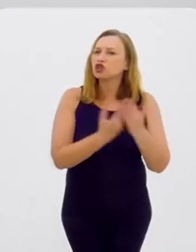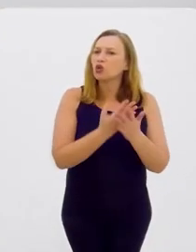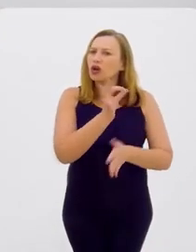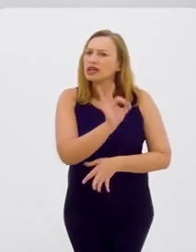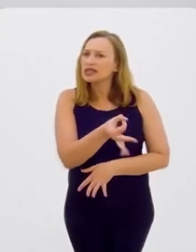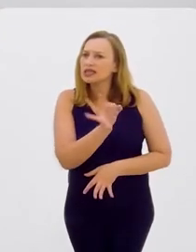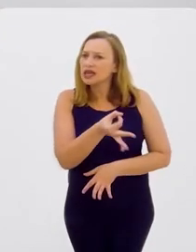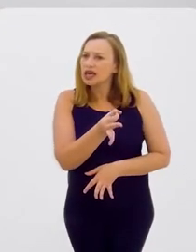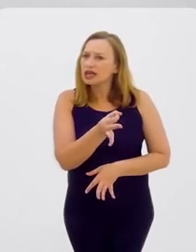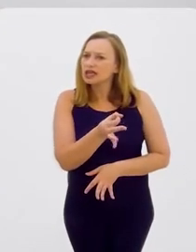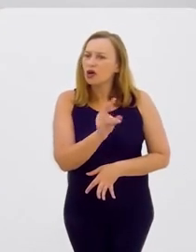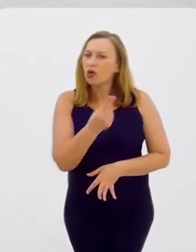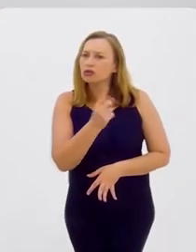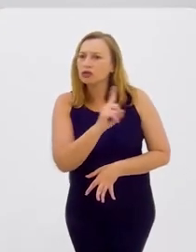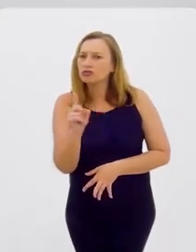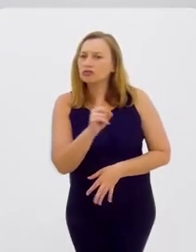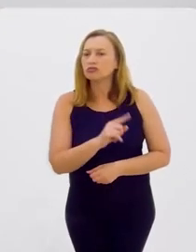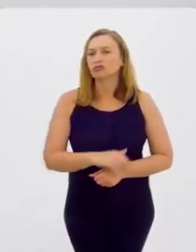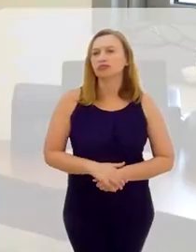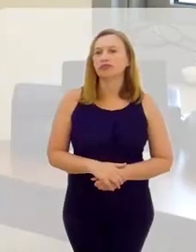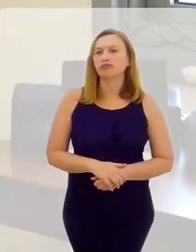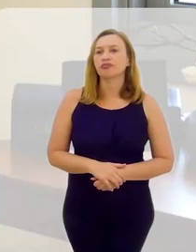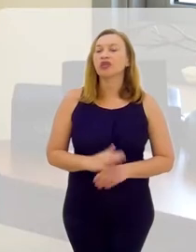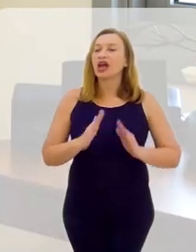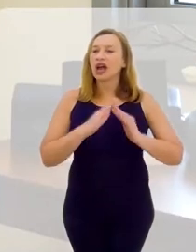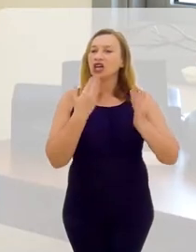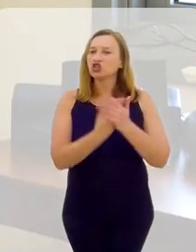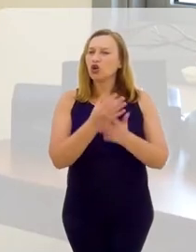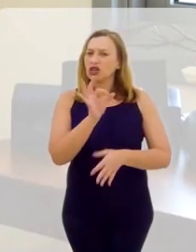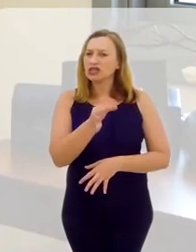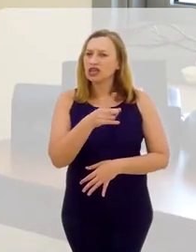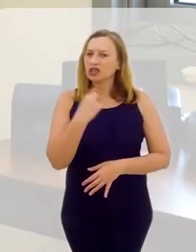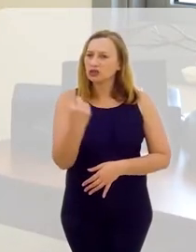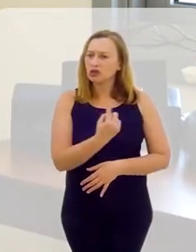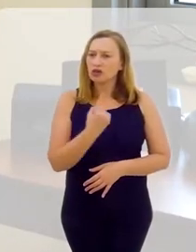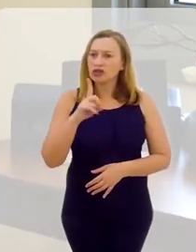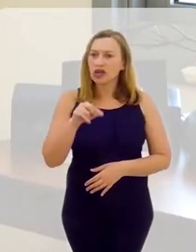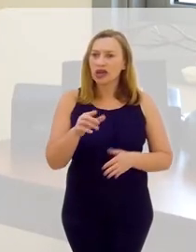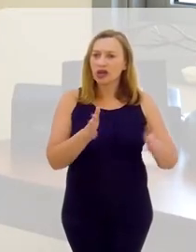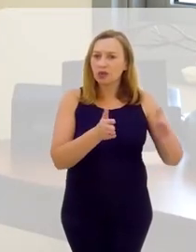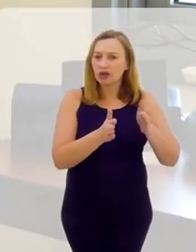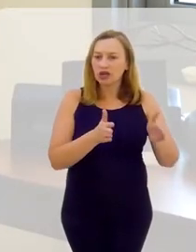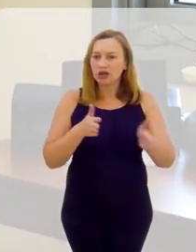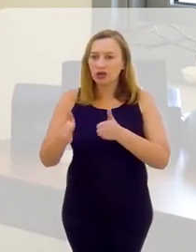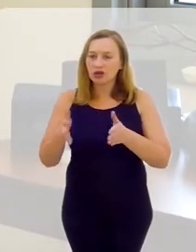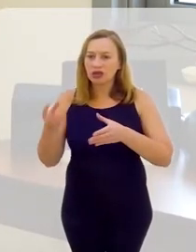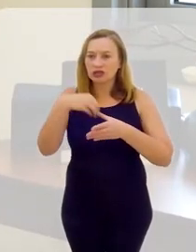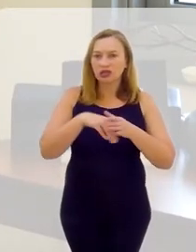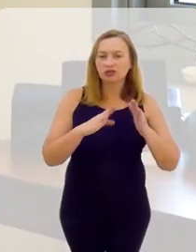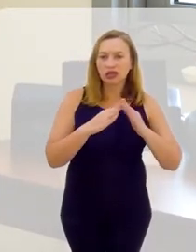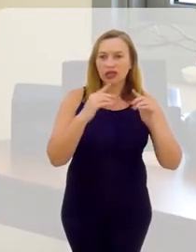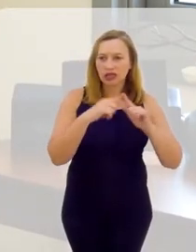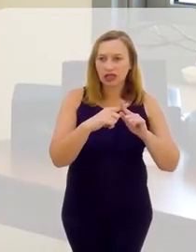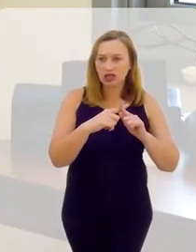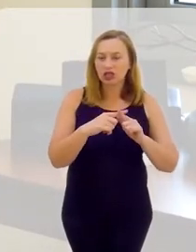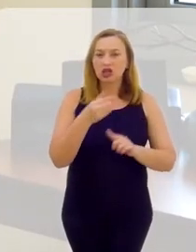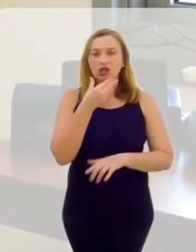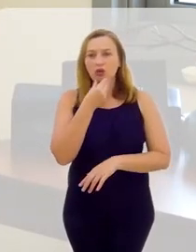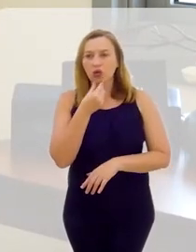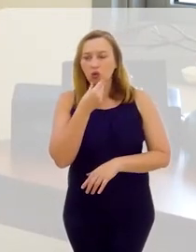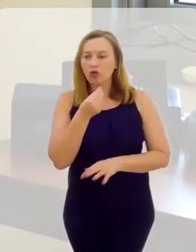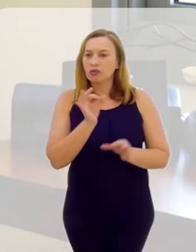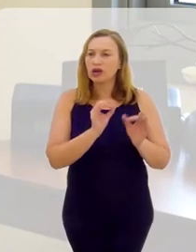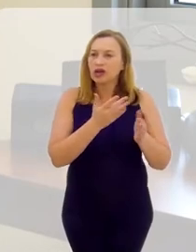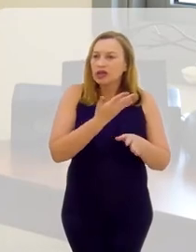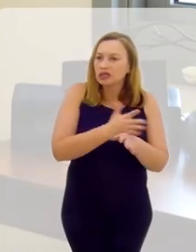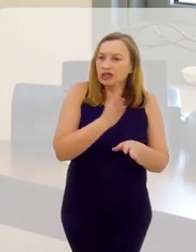escola específica de vocês ou não? A escola específica nossa são as classes que existem dentro da igreja. Certo.